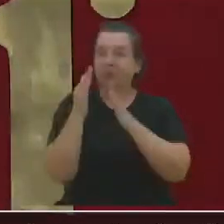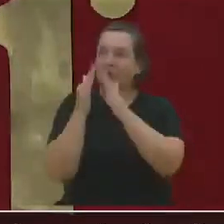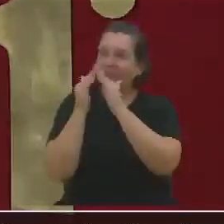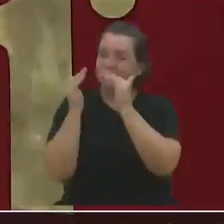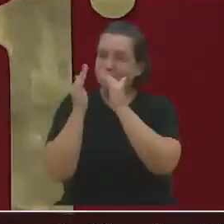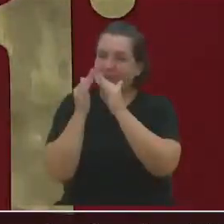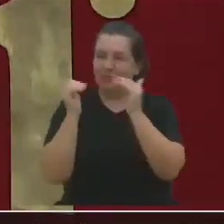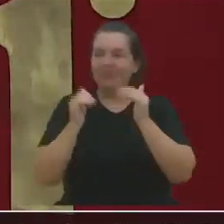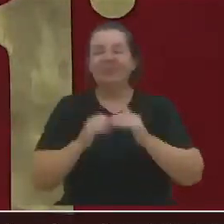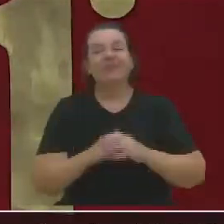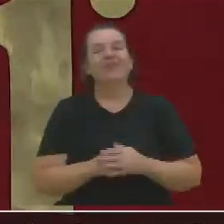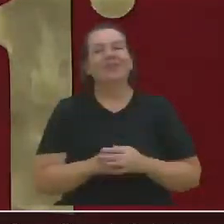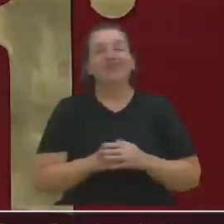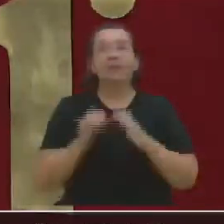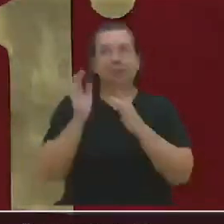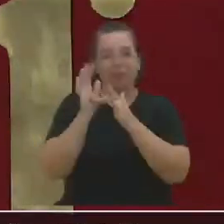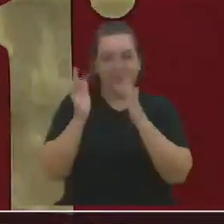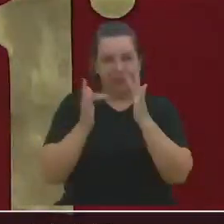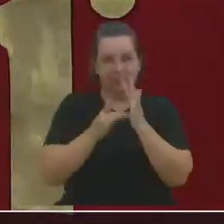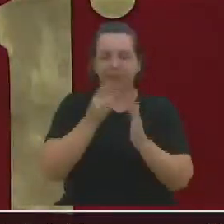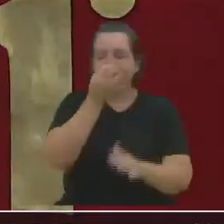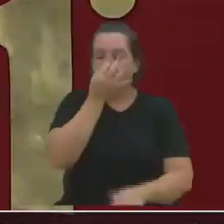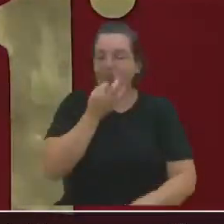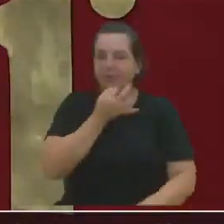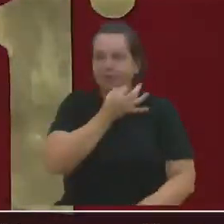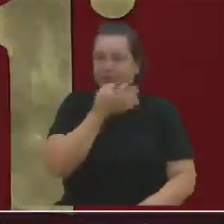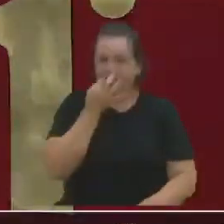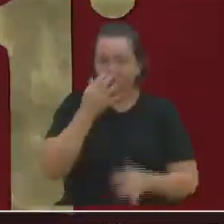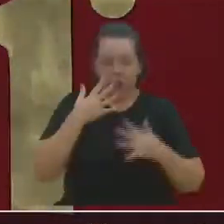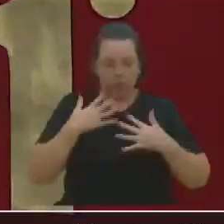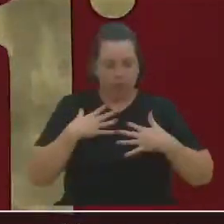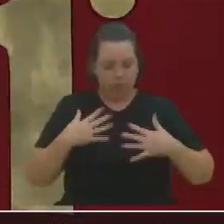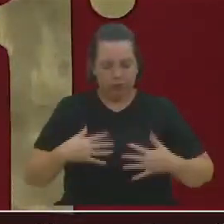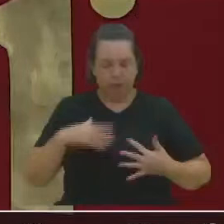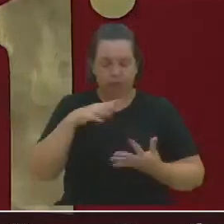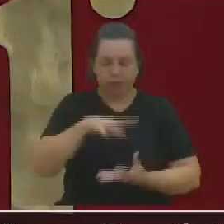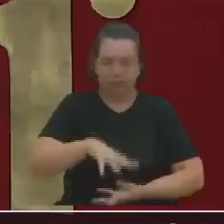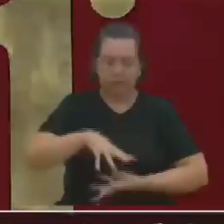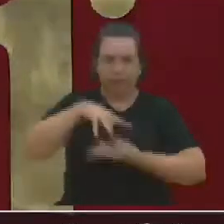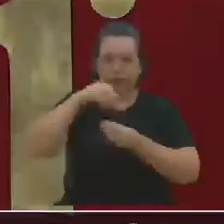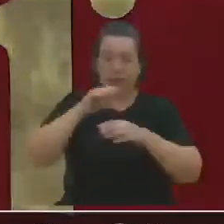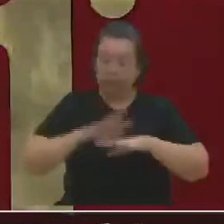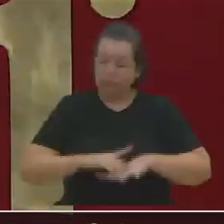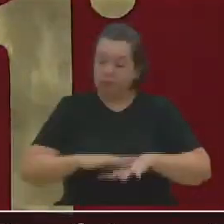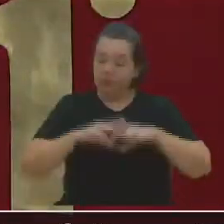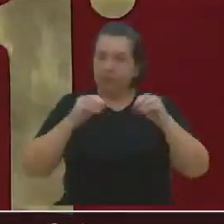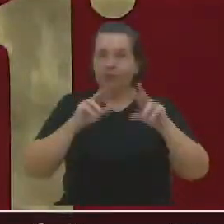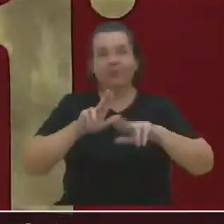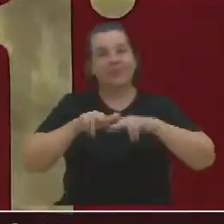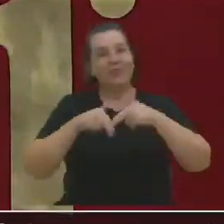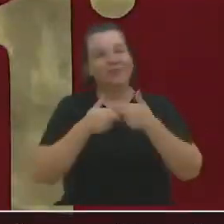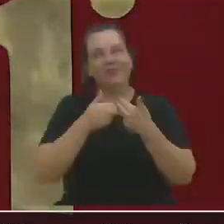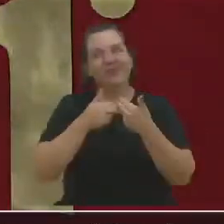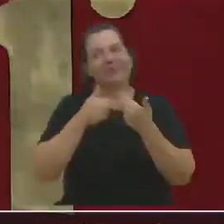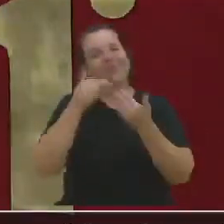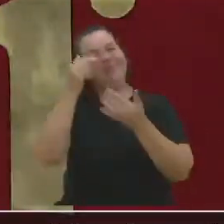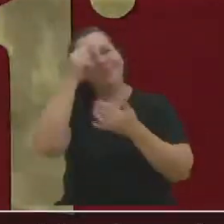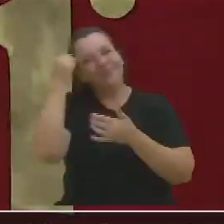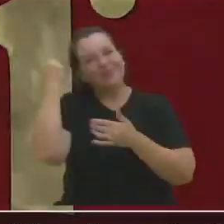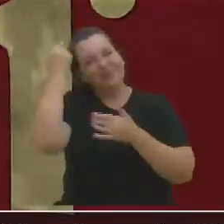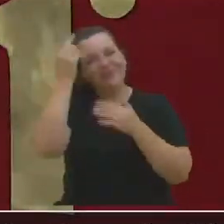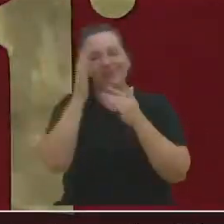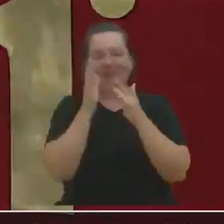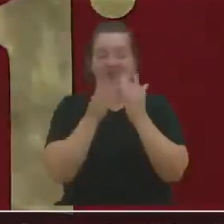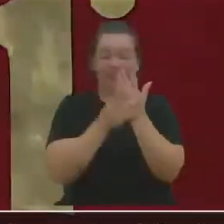pedindo: Jesus Eucarístico, curai o corpo e a alma por intercessão de São Pio.